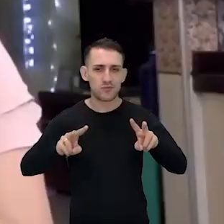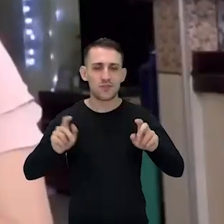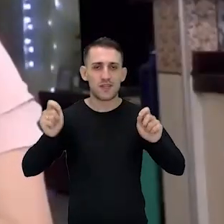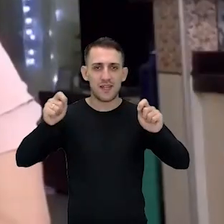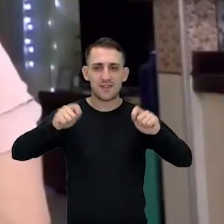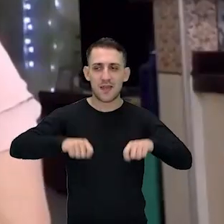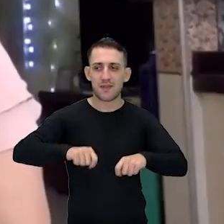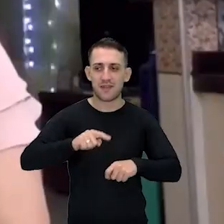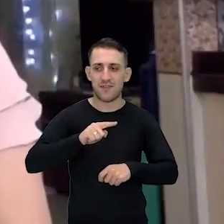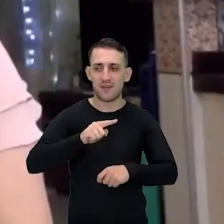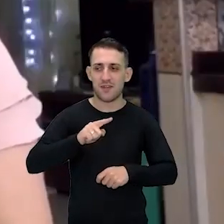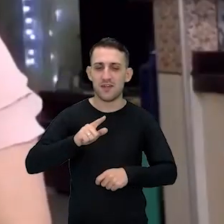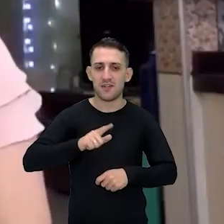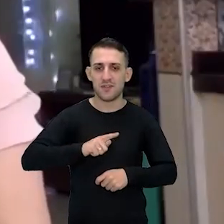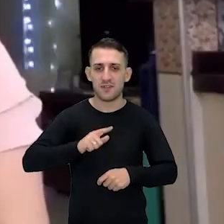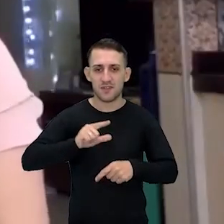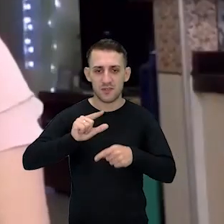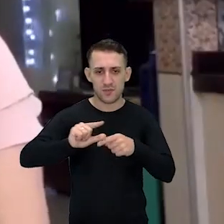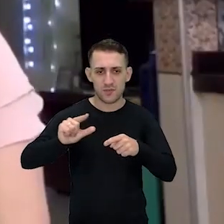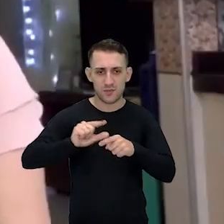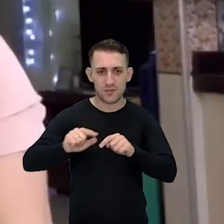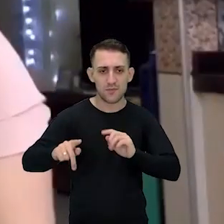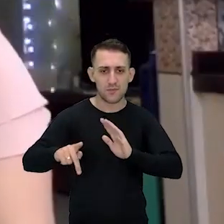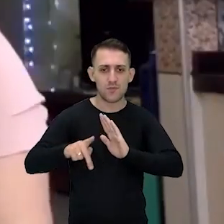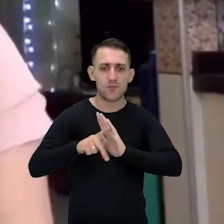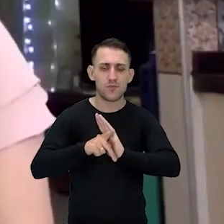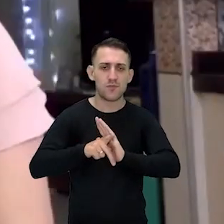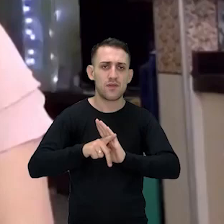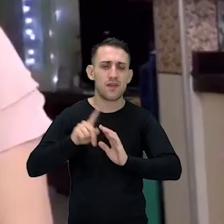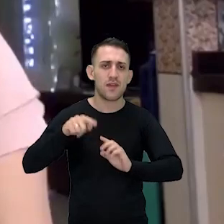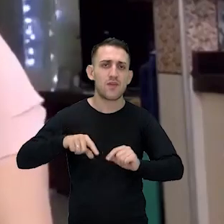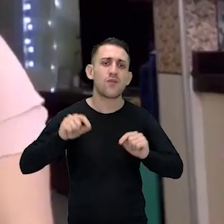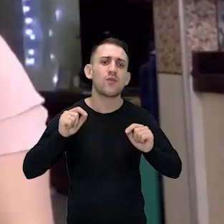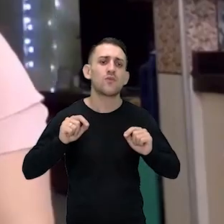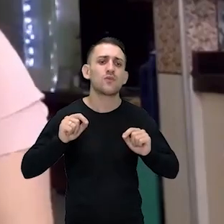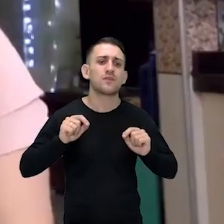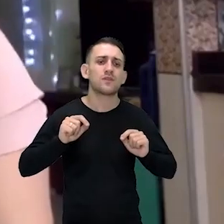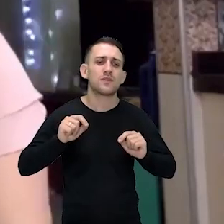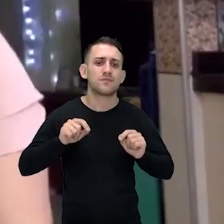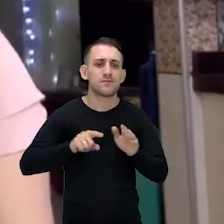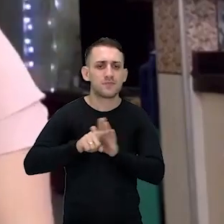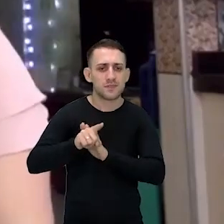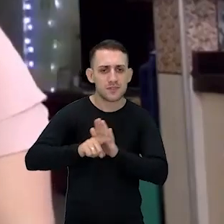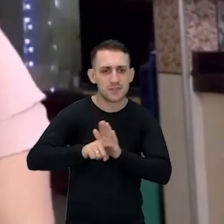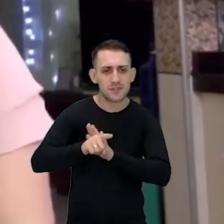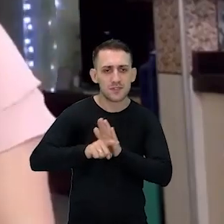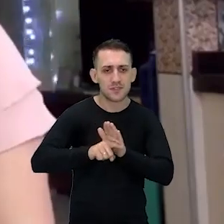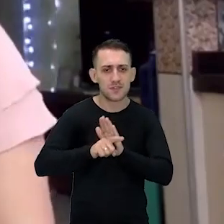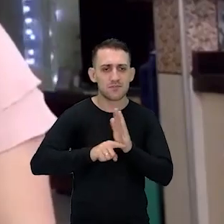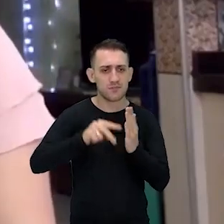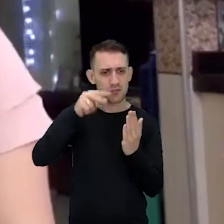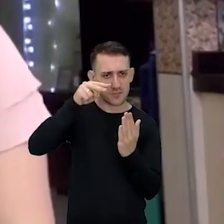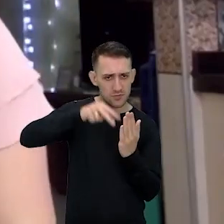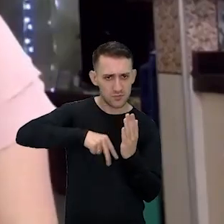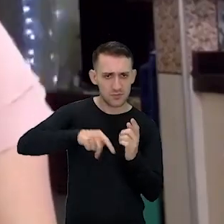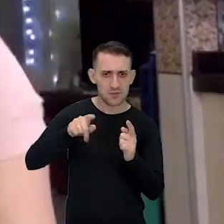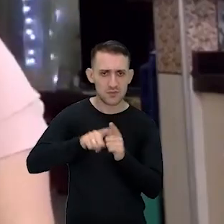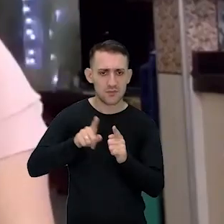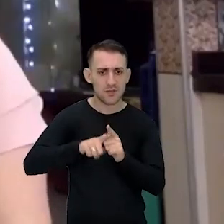dessas aulas lá na pílula. E essa parte, né, investigativa de leitura